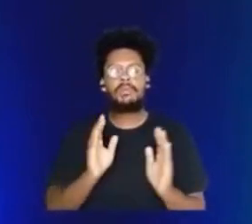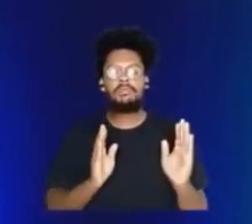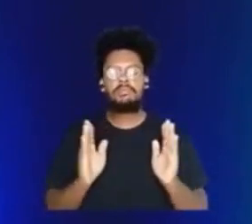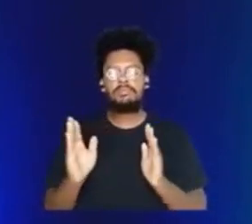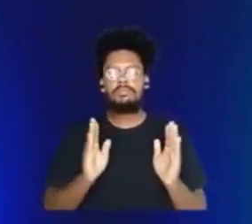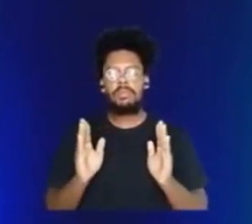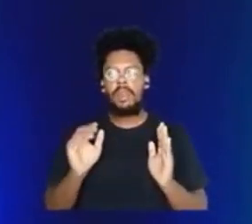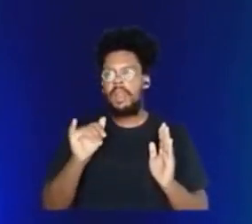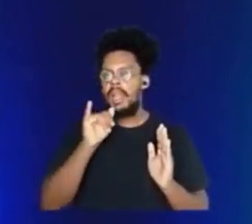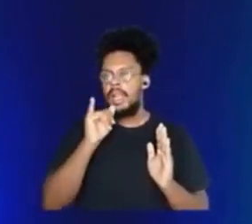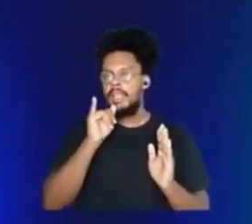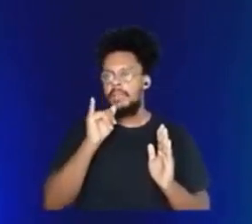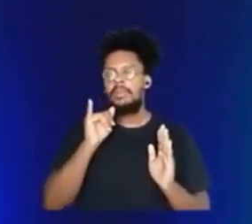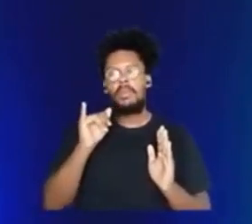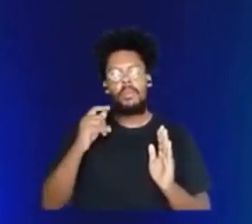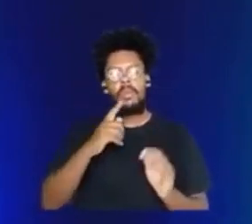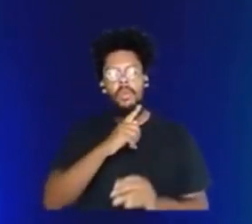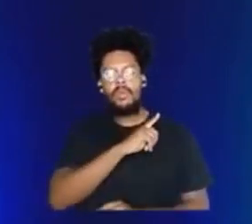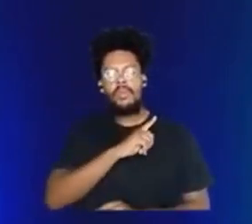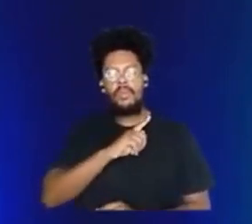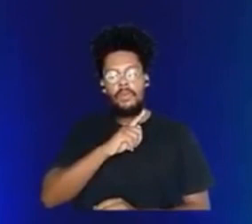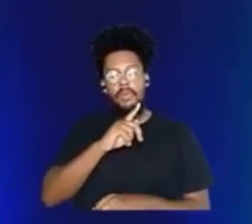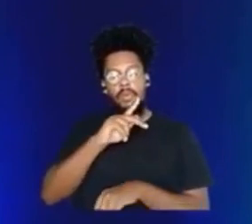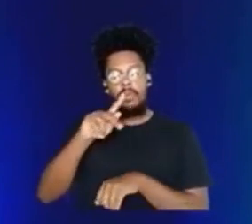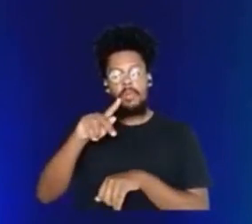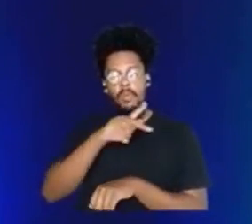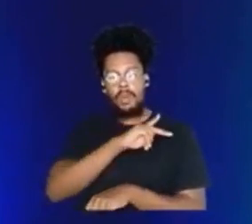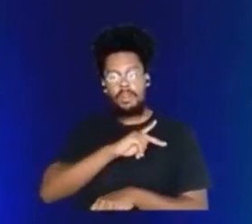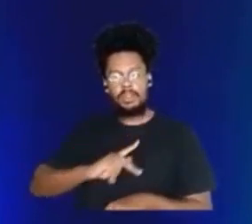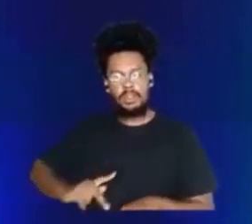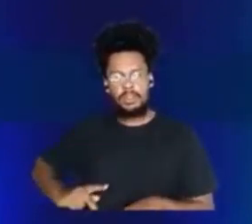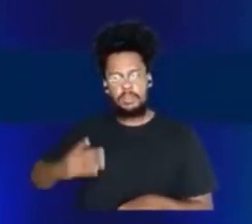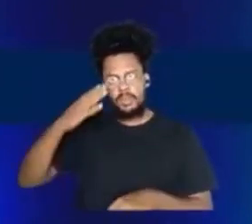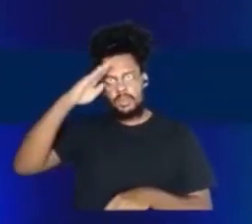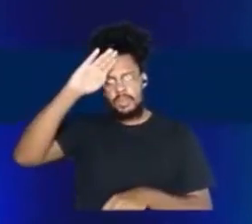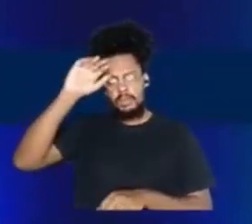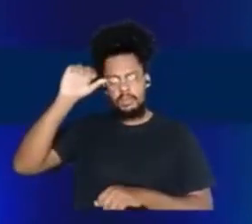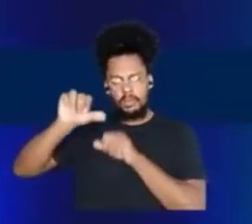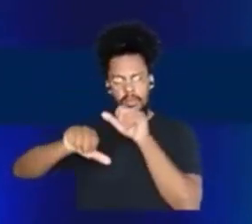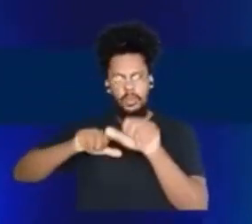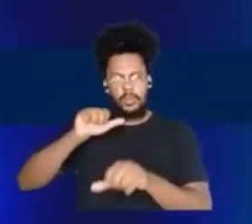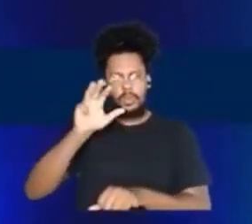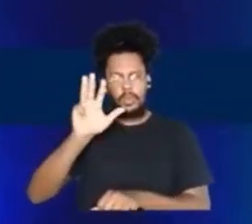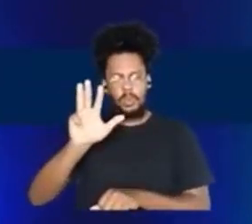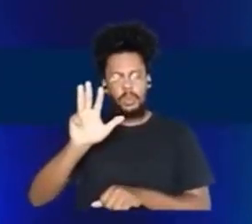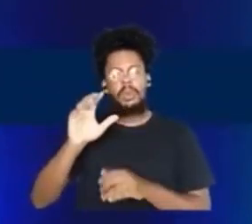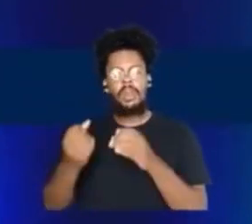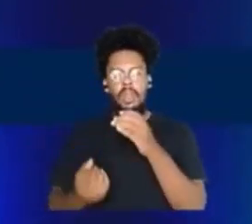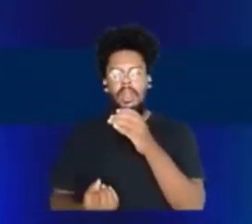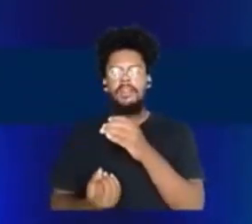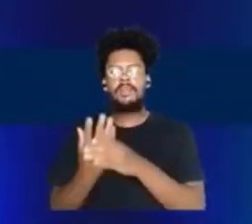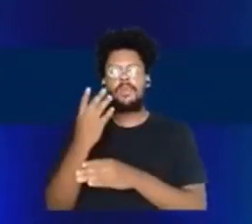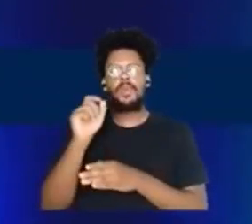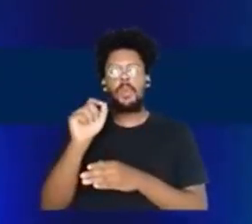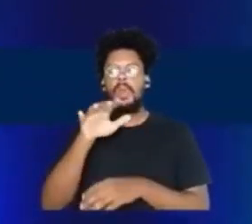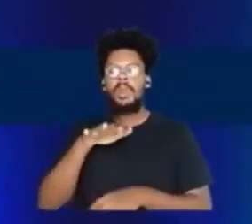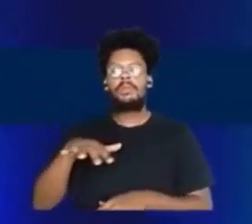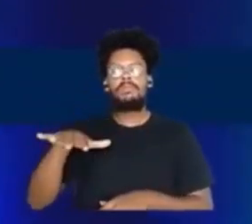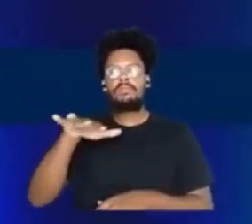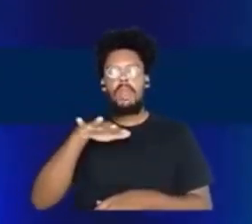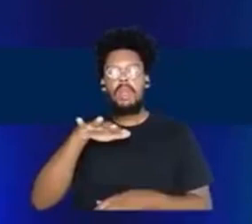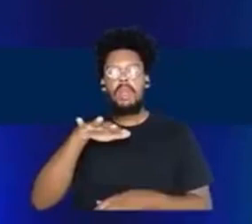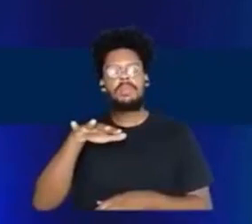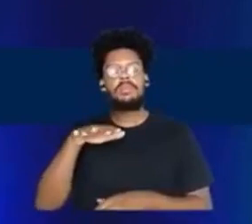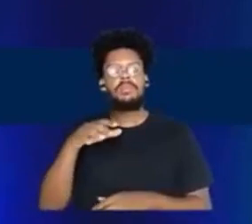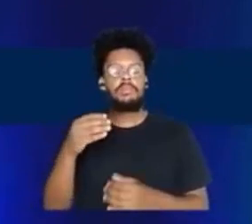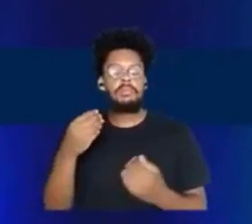pela compreensão do novo governo de que era preciso ter um espaço dentro do governo para lidar com a interseção entre o ambiente informacional e